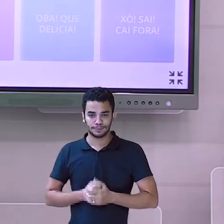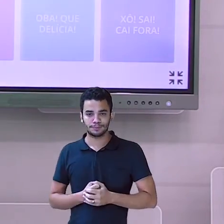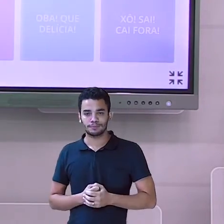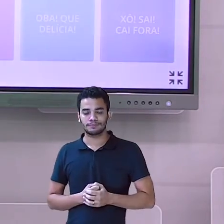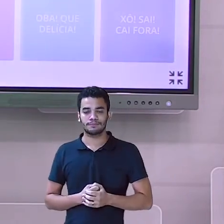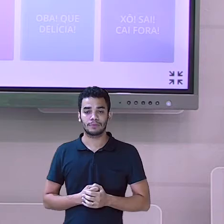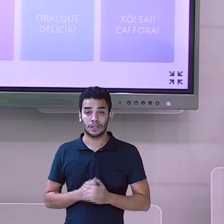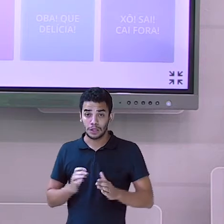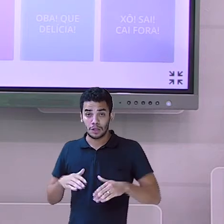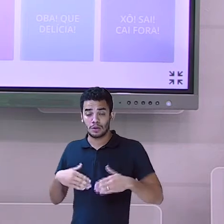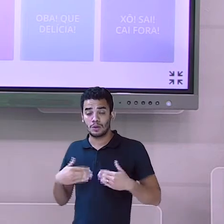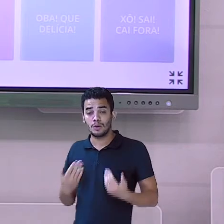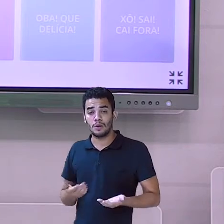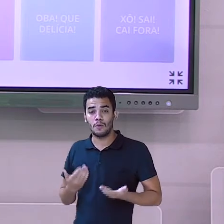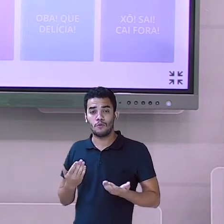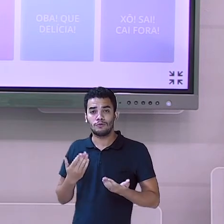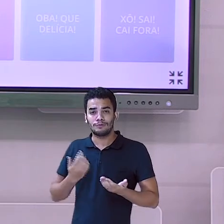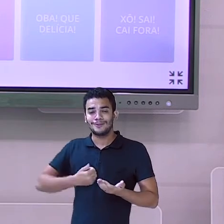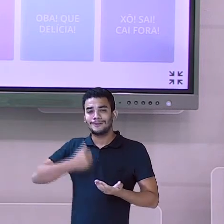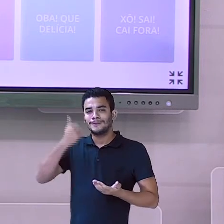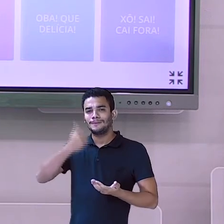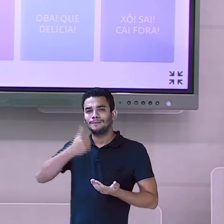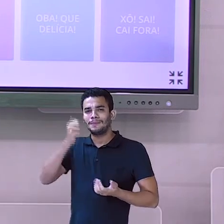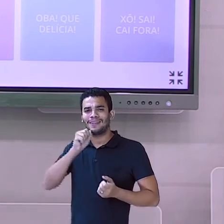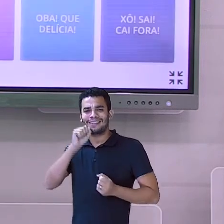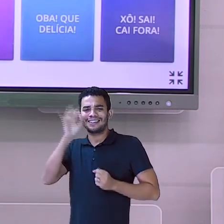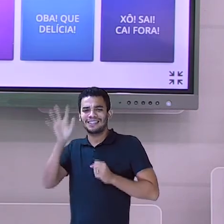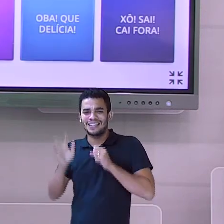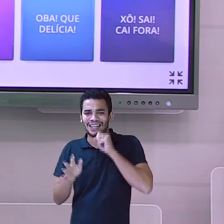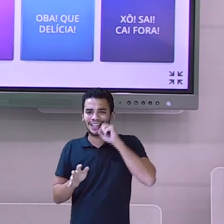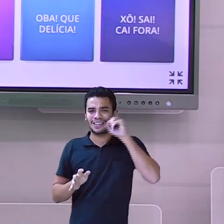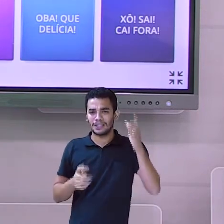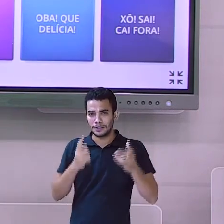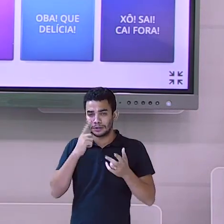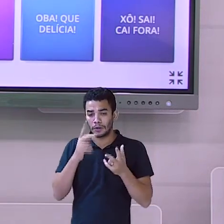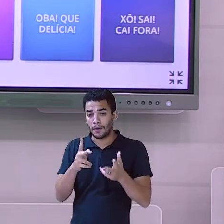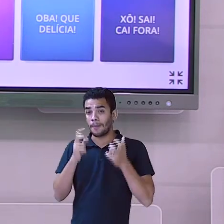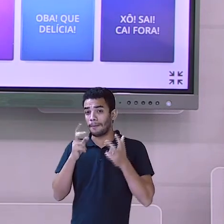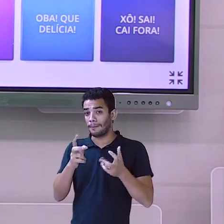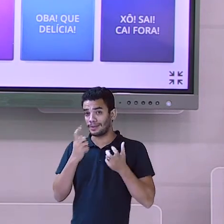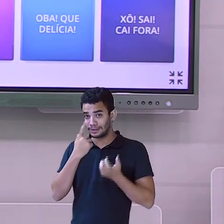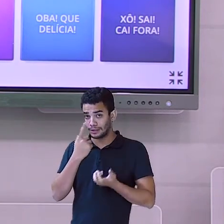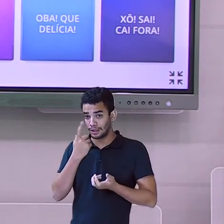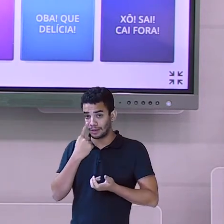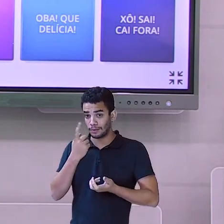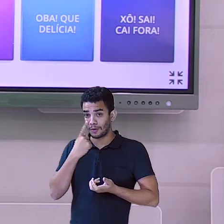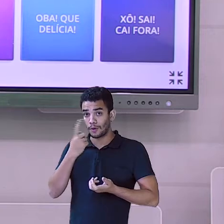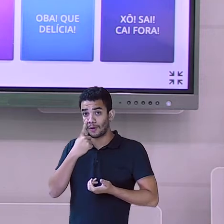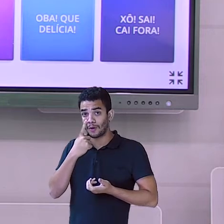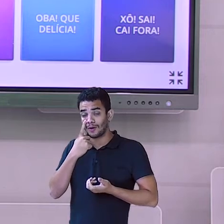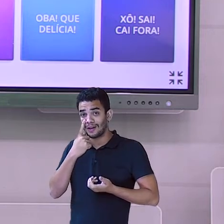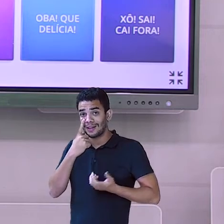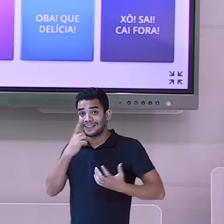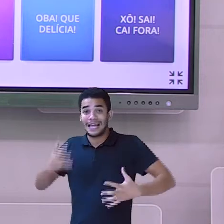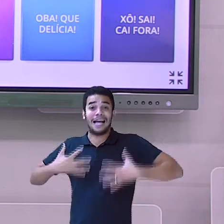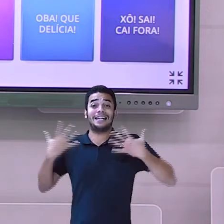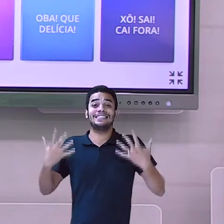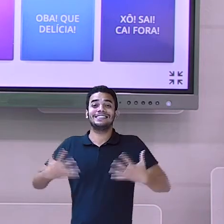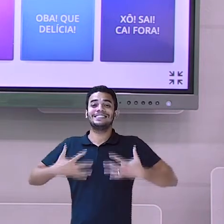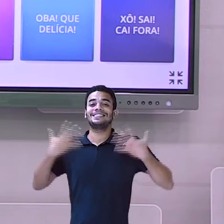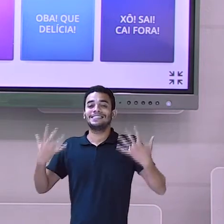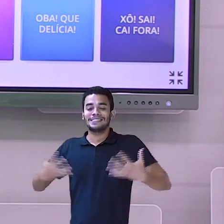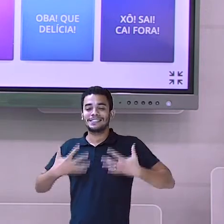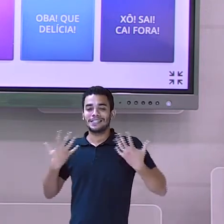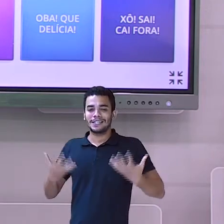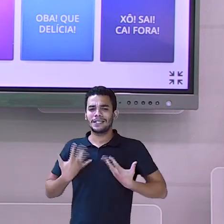Qual será a primeira interjeição da aula de hoje? Vamos localizar interjeição de alegria. Qual dessas